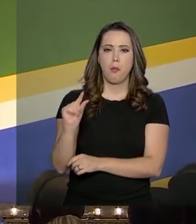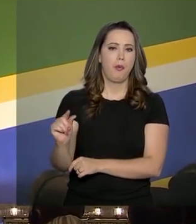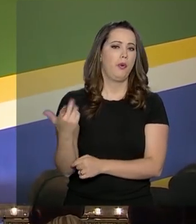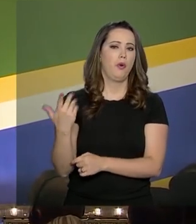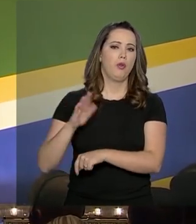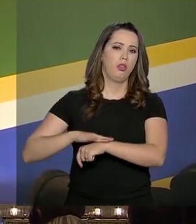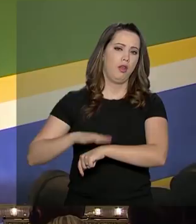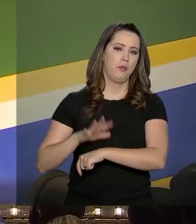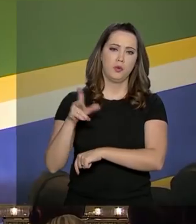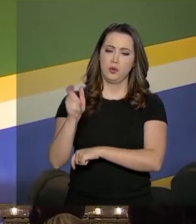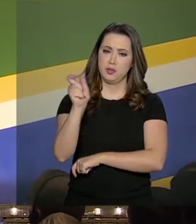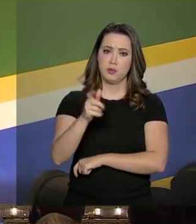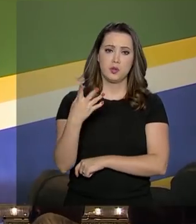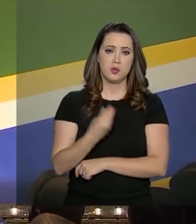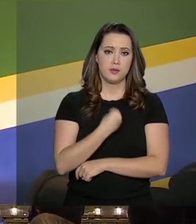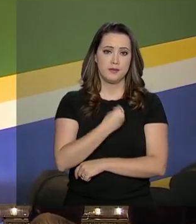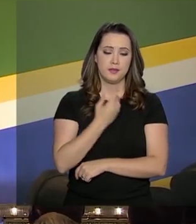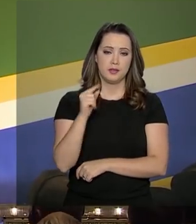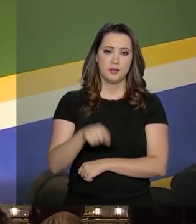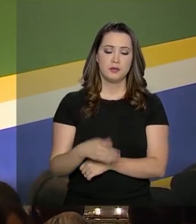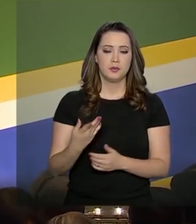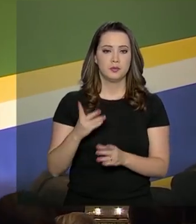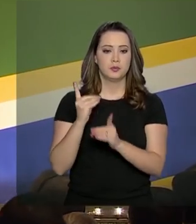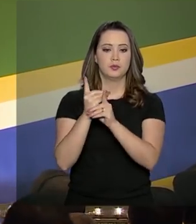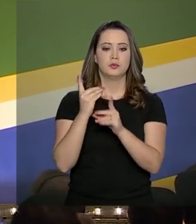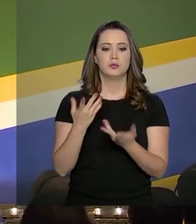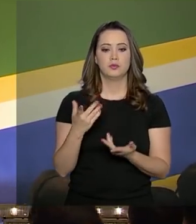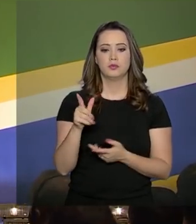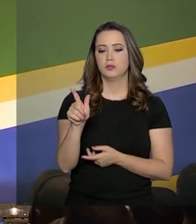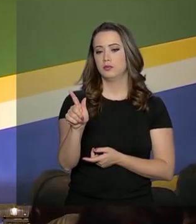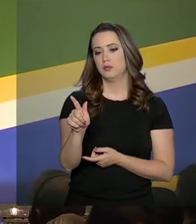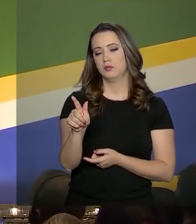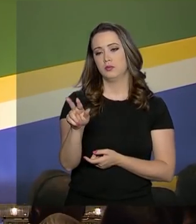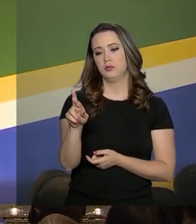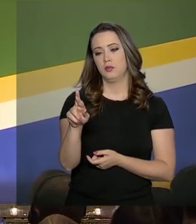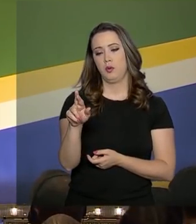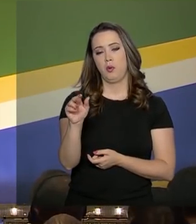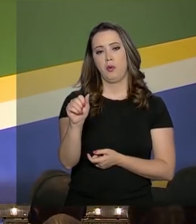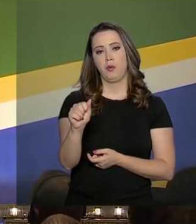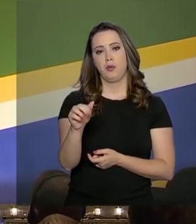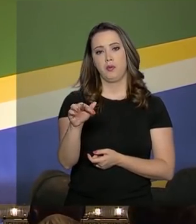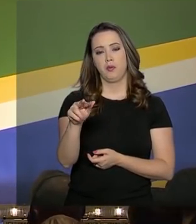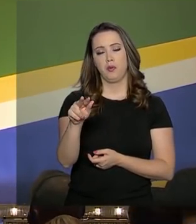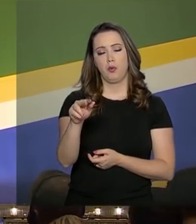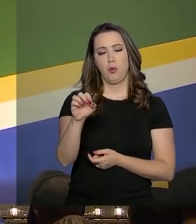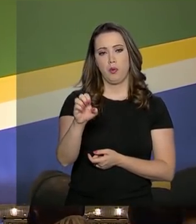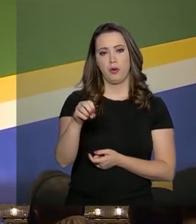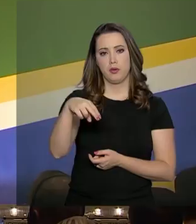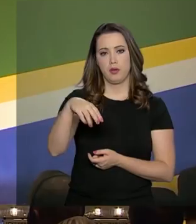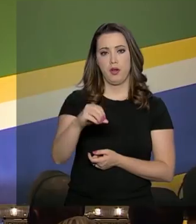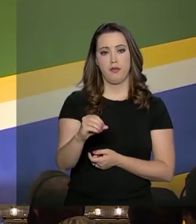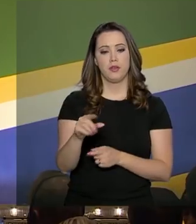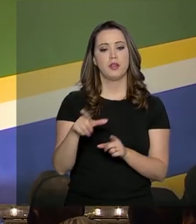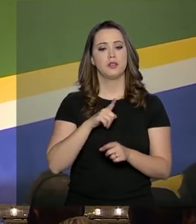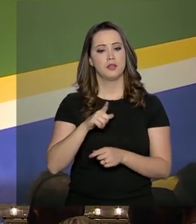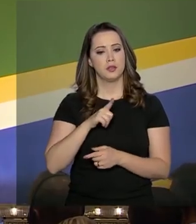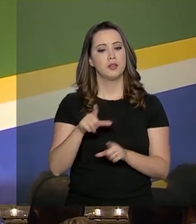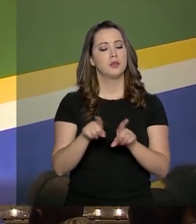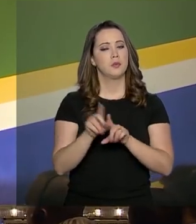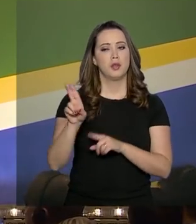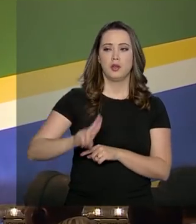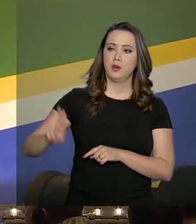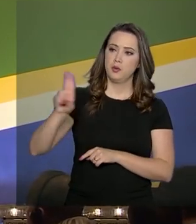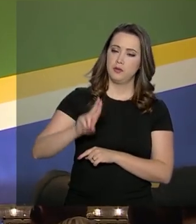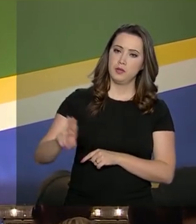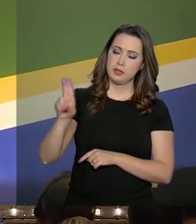aqui, quando foi descoberto o grafeno. Temos uma universidade em São